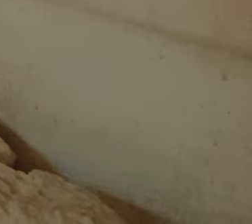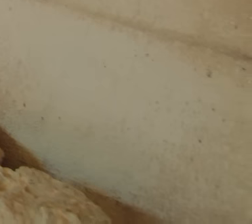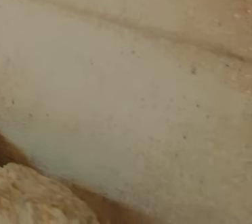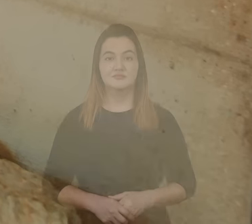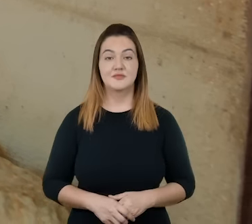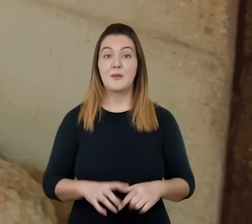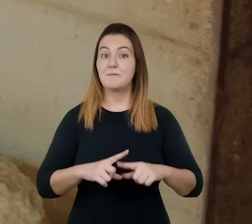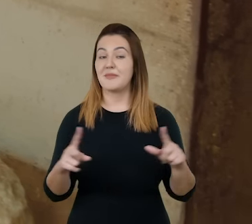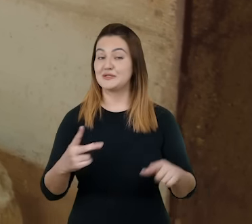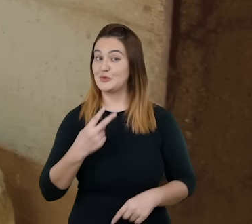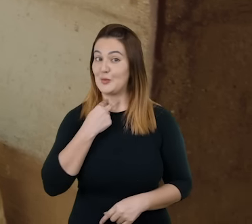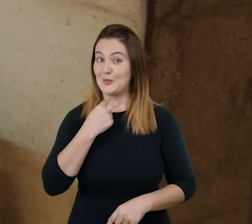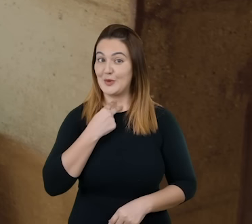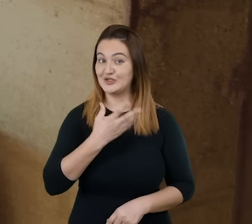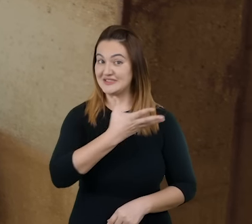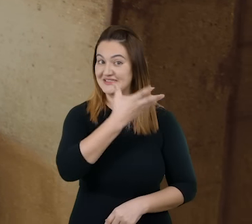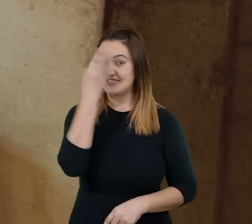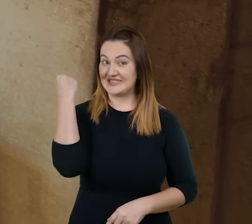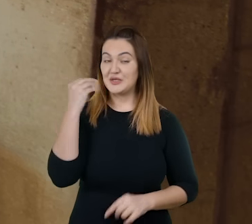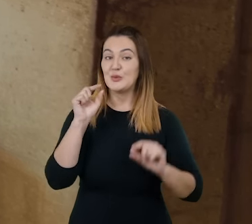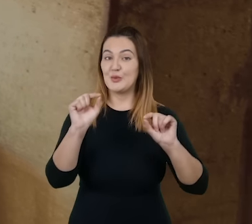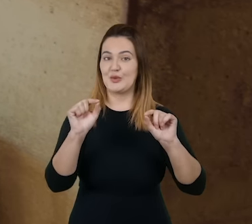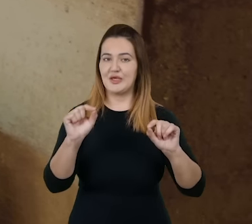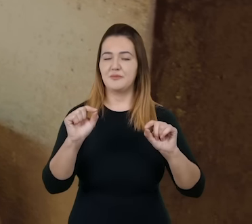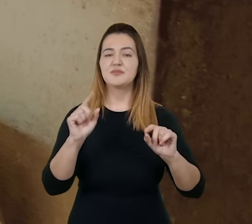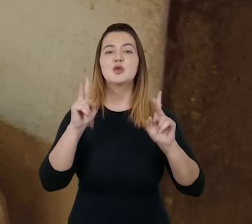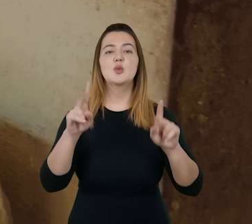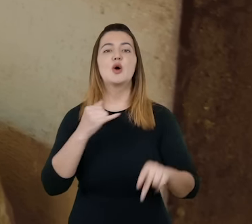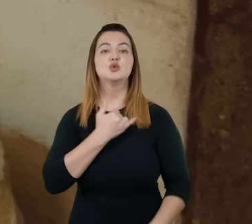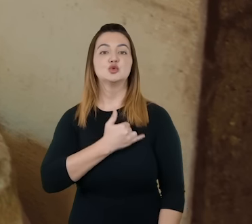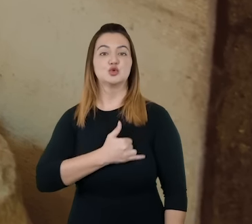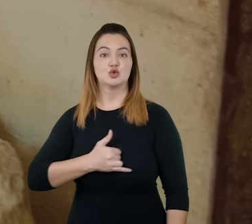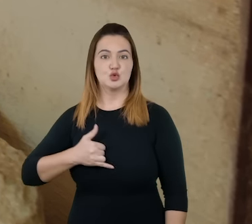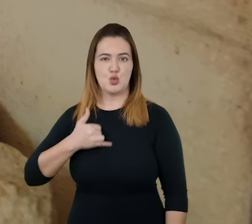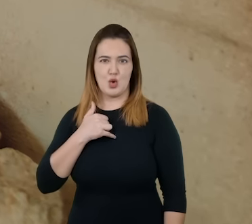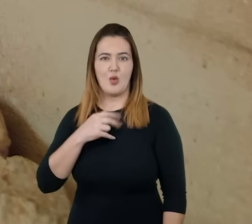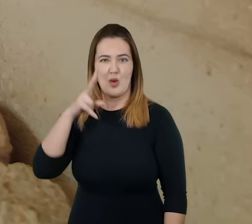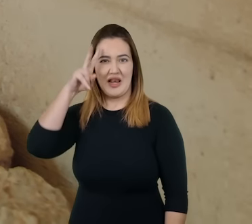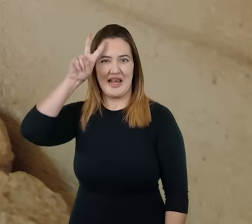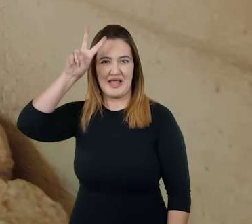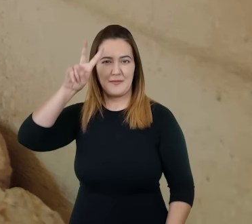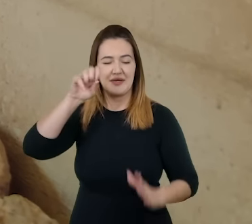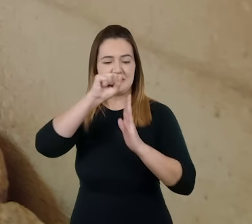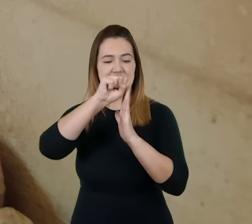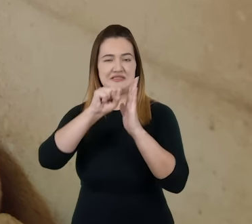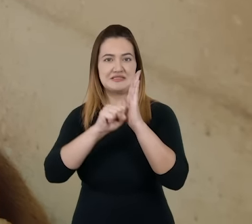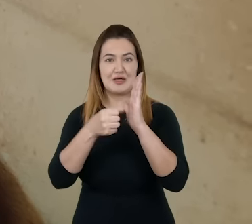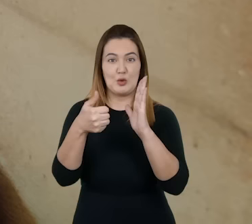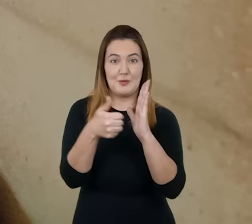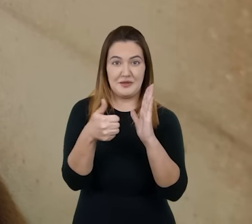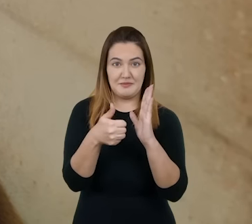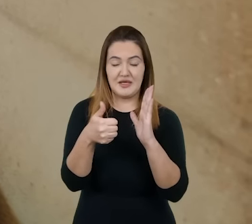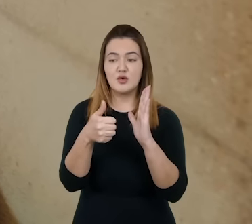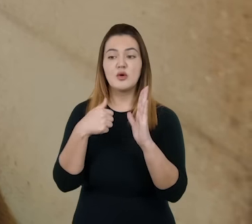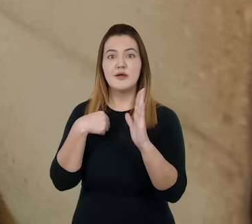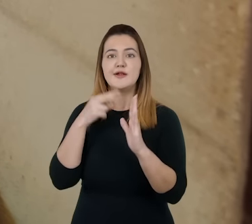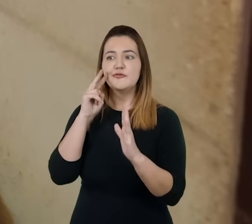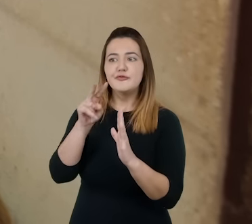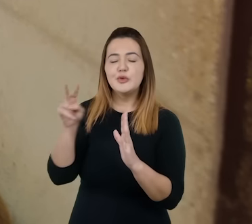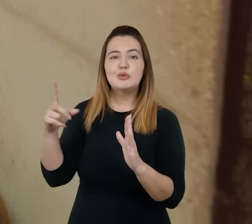E ainda não podemos esquecer que, assim como o apóstolo João enfrentou no final do primeiro século o problema